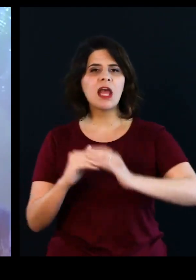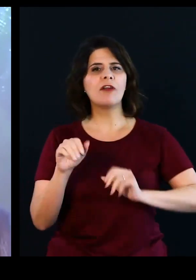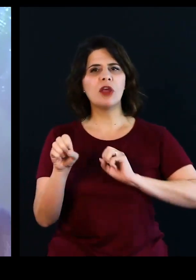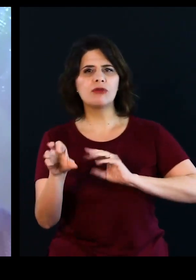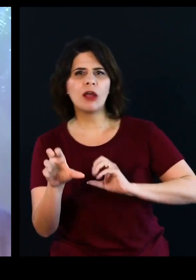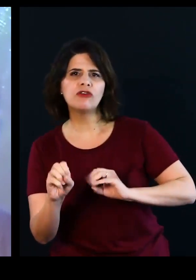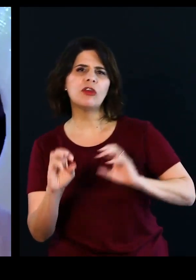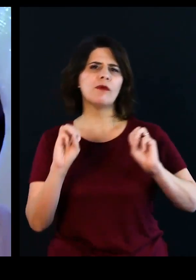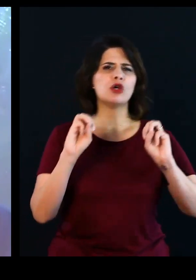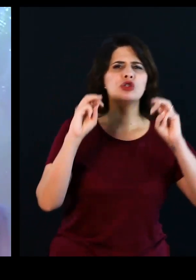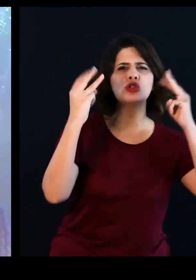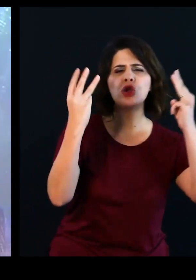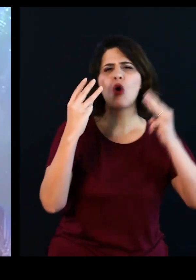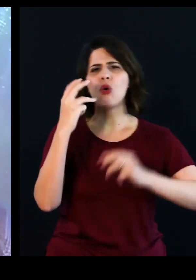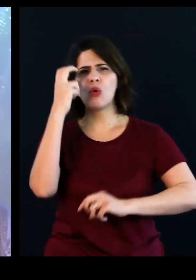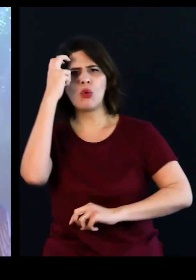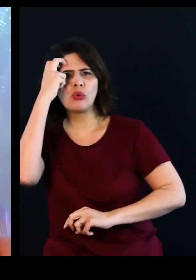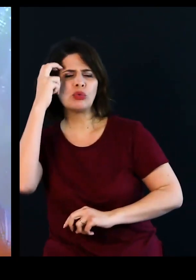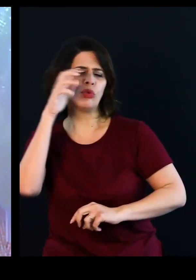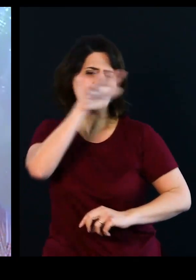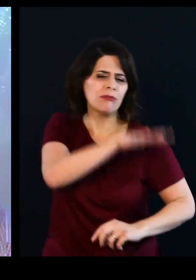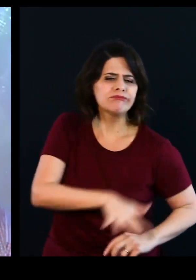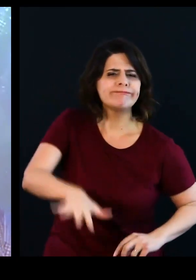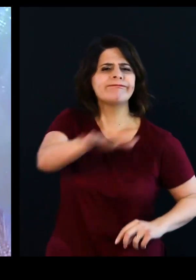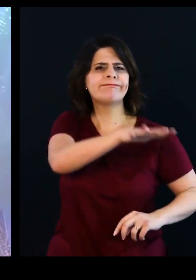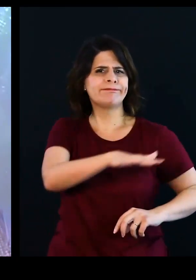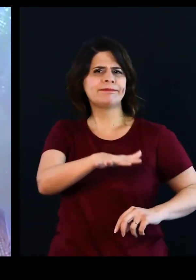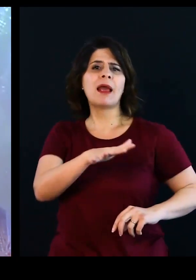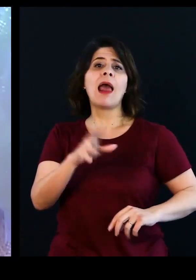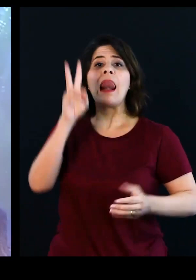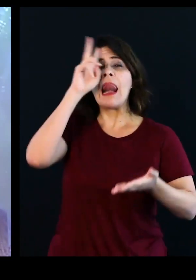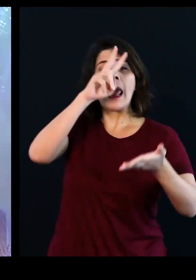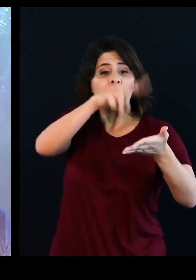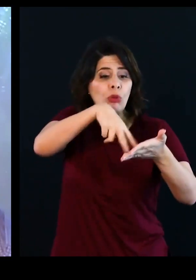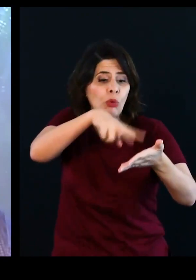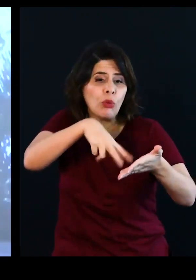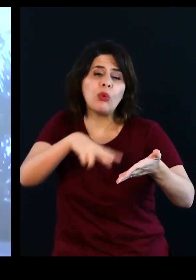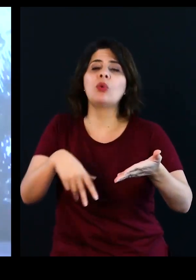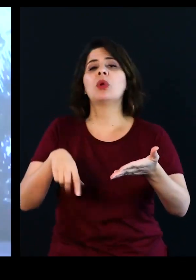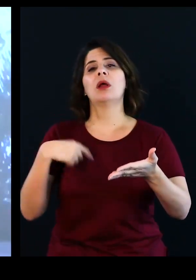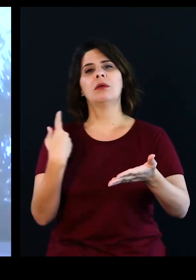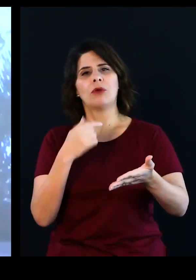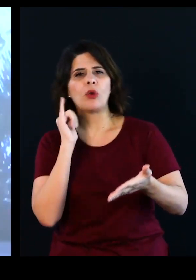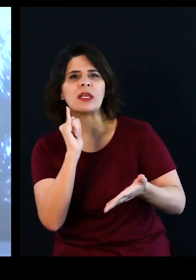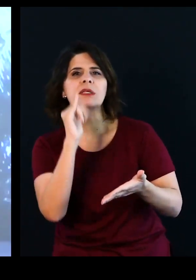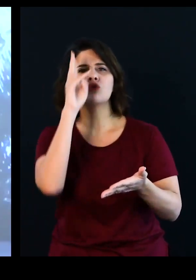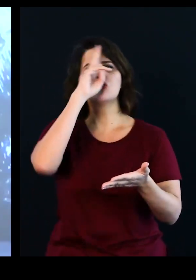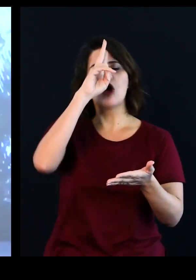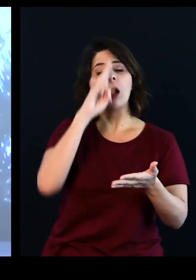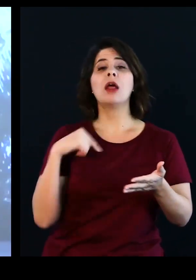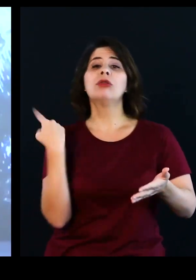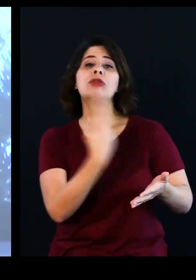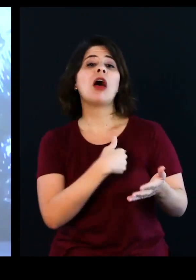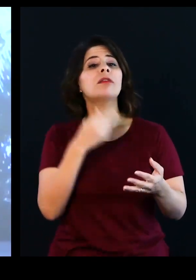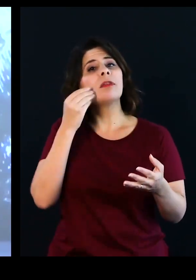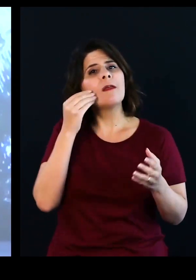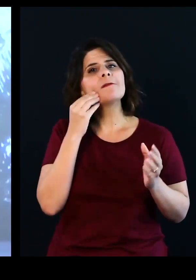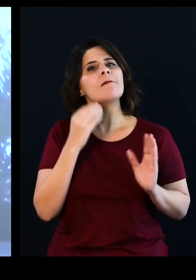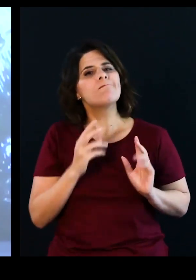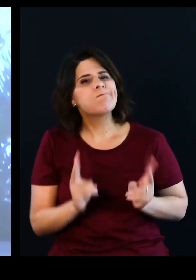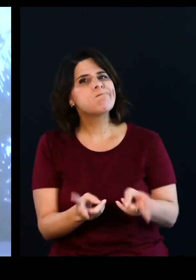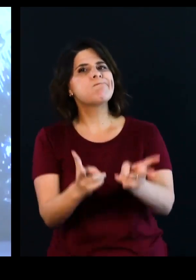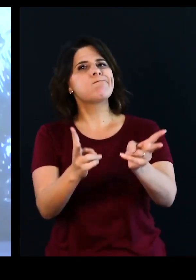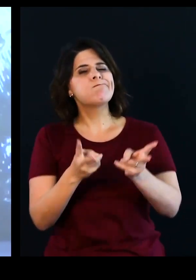shows, pockets, leituras que a gente procurou e continua procurando manter. Além disso, o atendimento diário que a gente faz